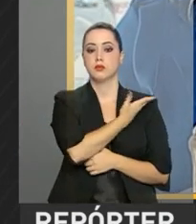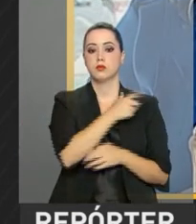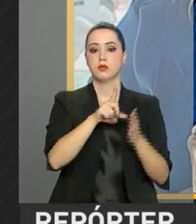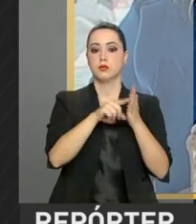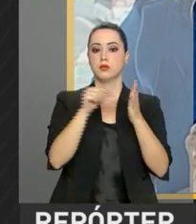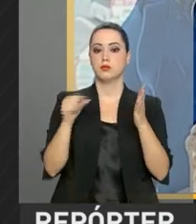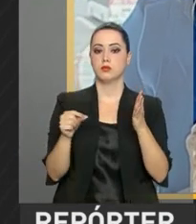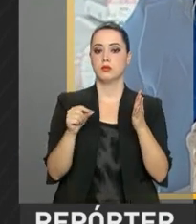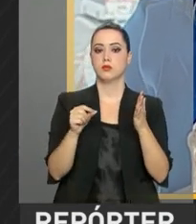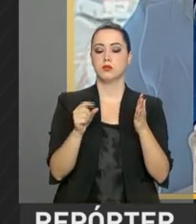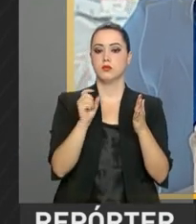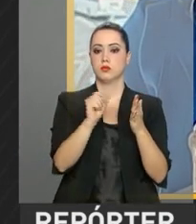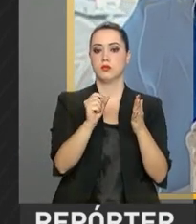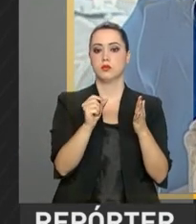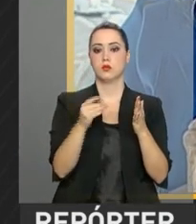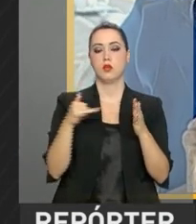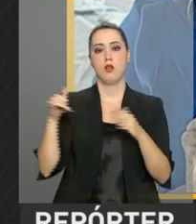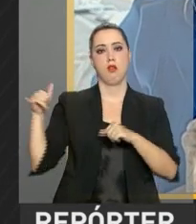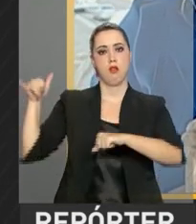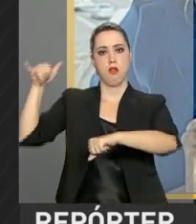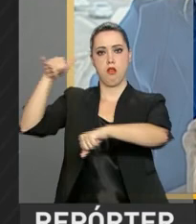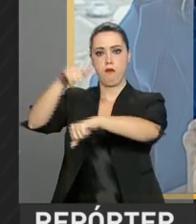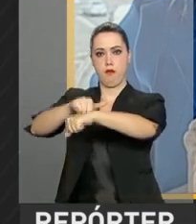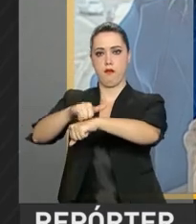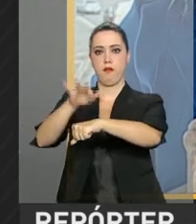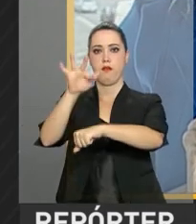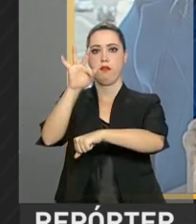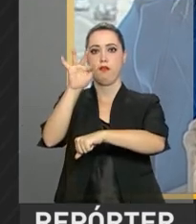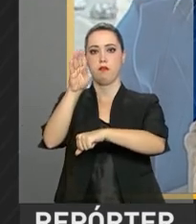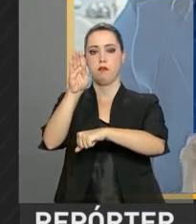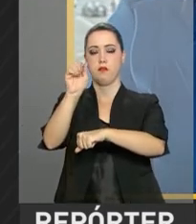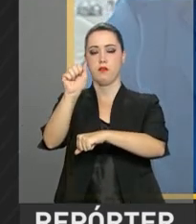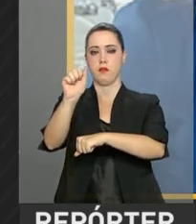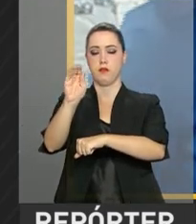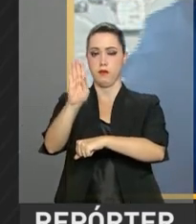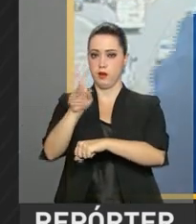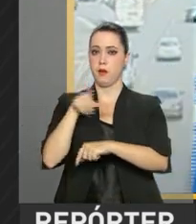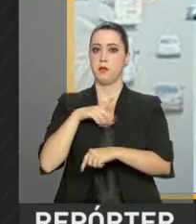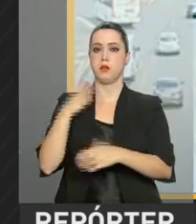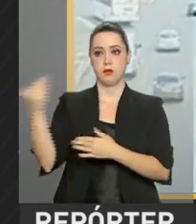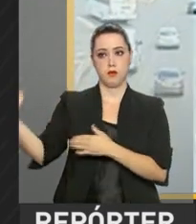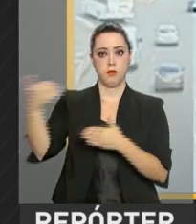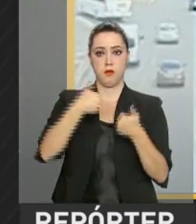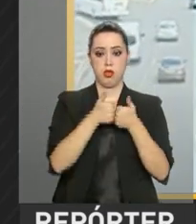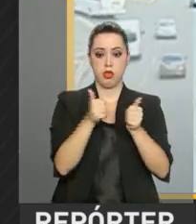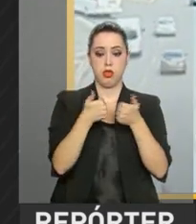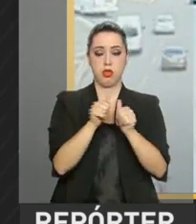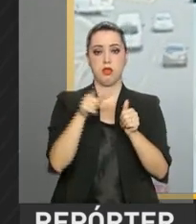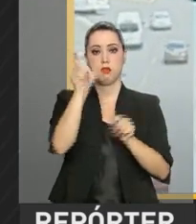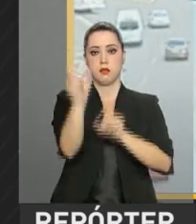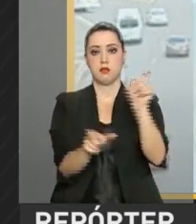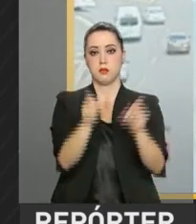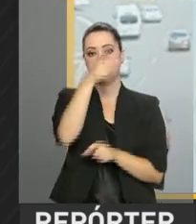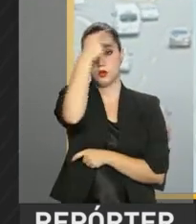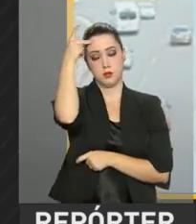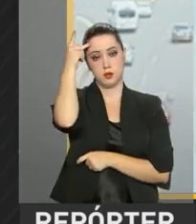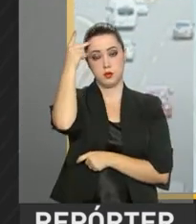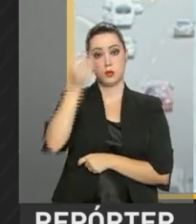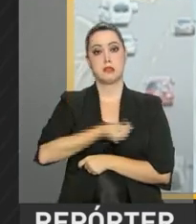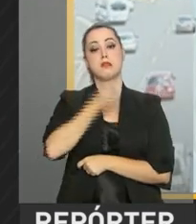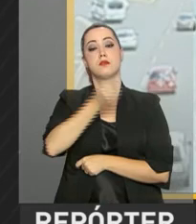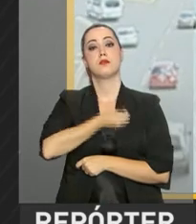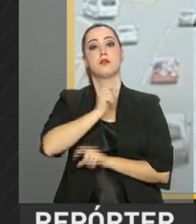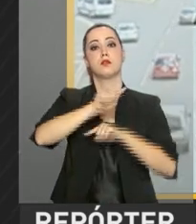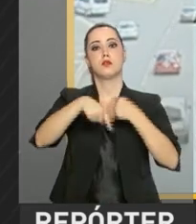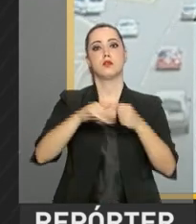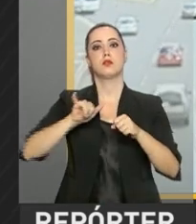palácio do planalto porque a força aérea brasileira vai transportar para o brasil os sobreviventes da tragédia com o avião do time da chapecoense e thaíssa dias